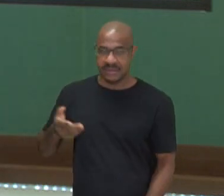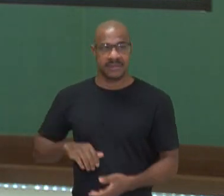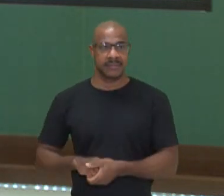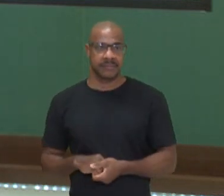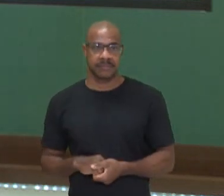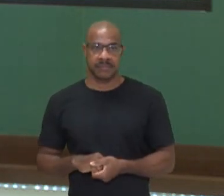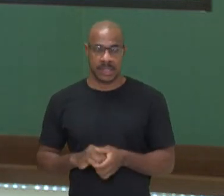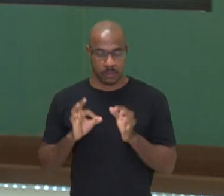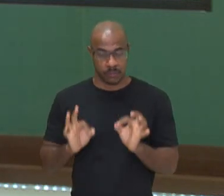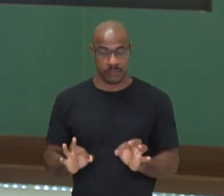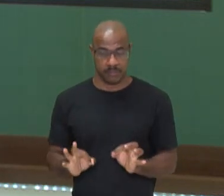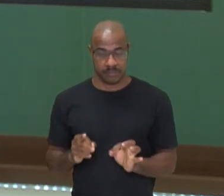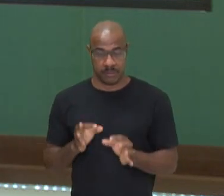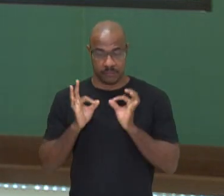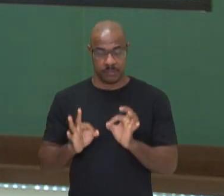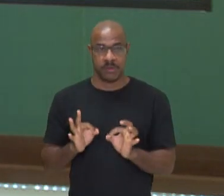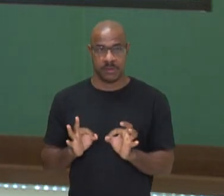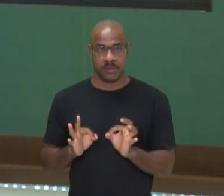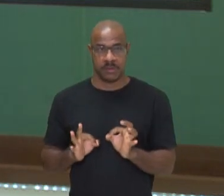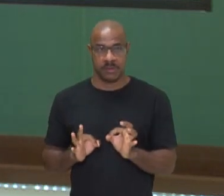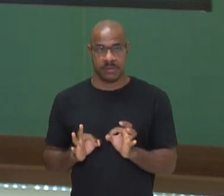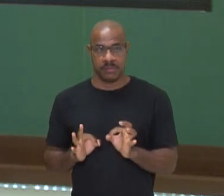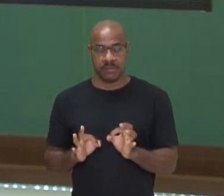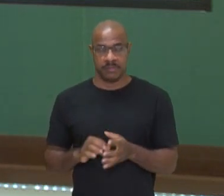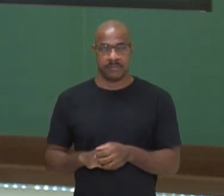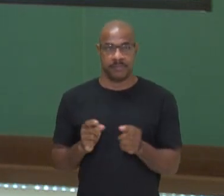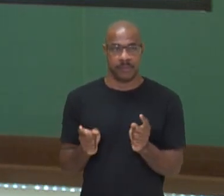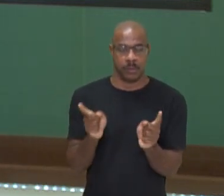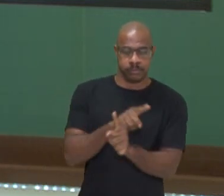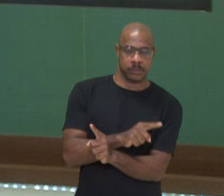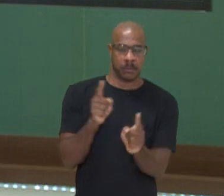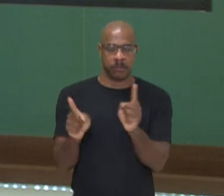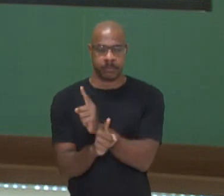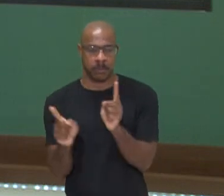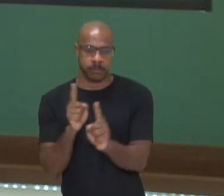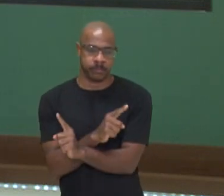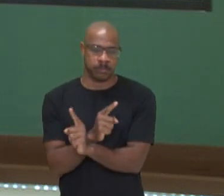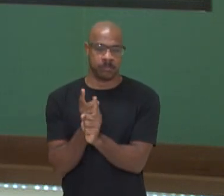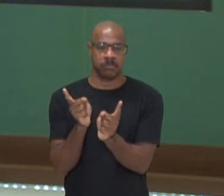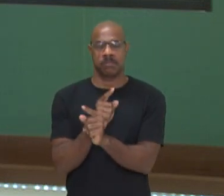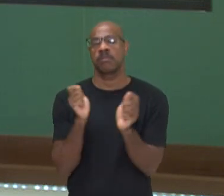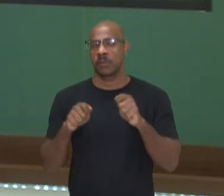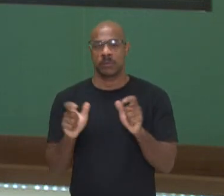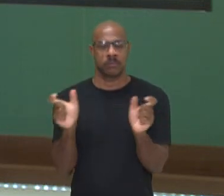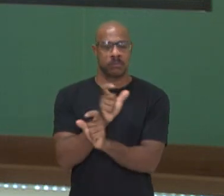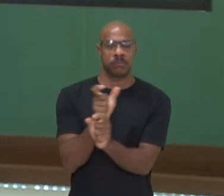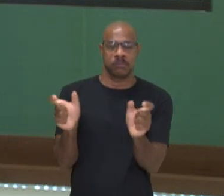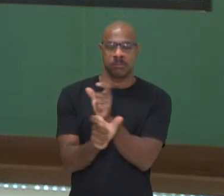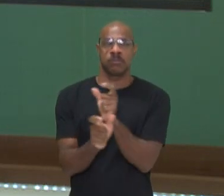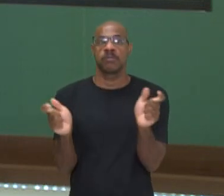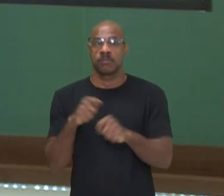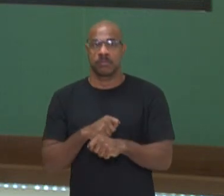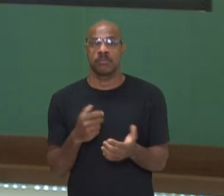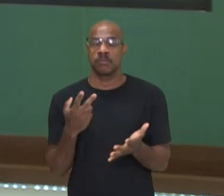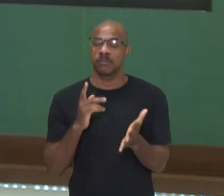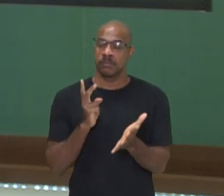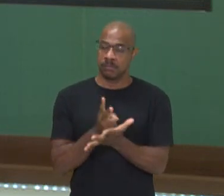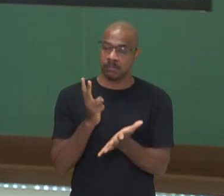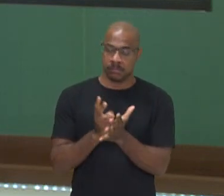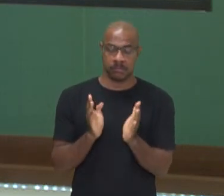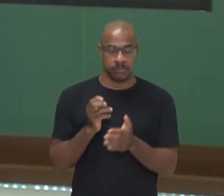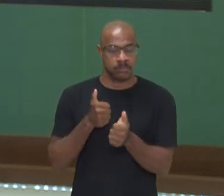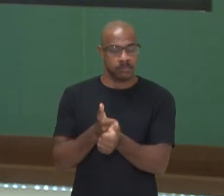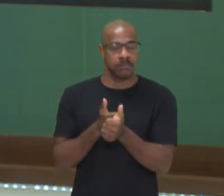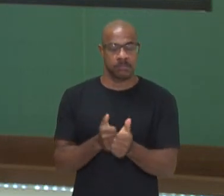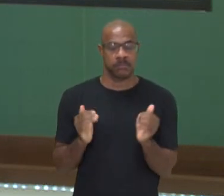falar. Afirmativa, negativa, afirmativa, tá? Segue sempre o mesmo tempo verbal,